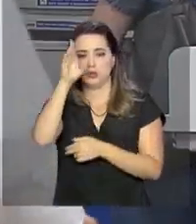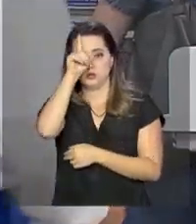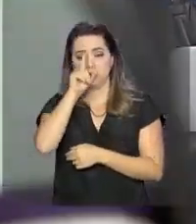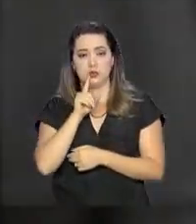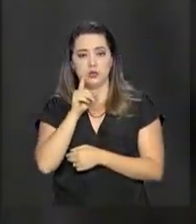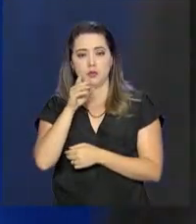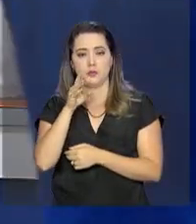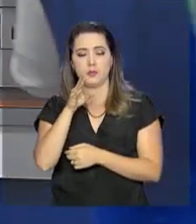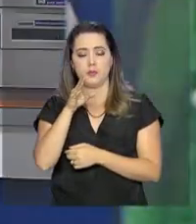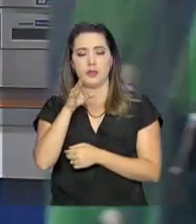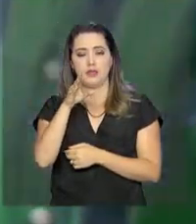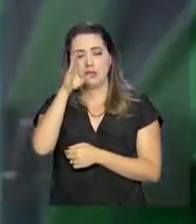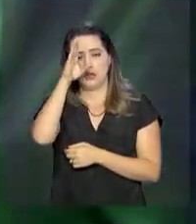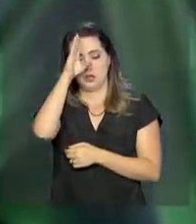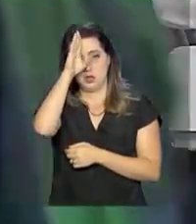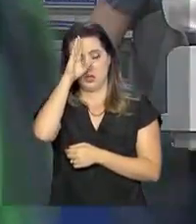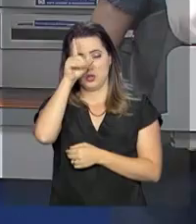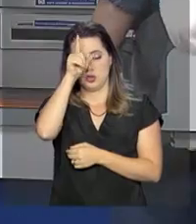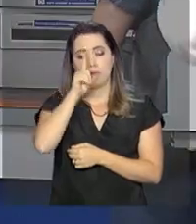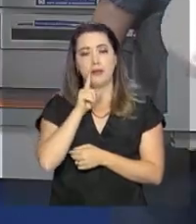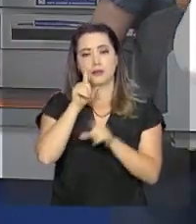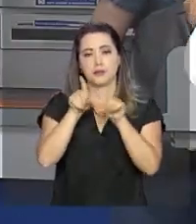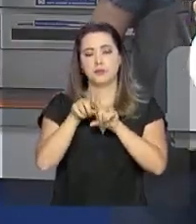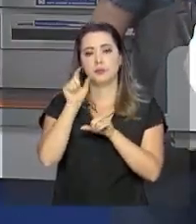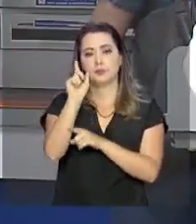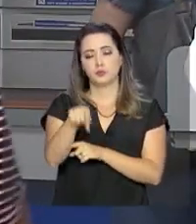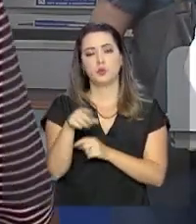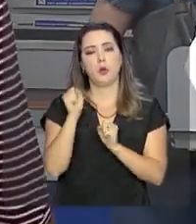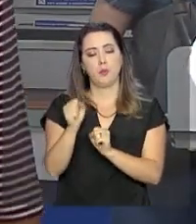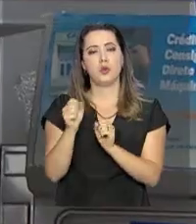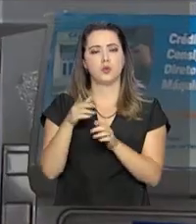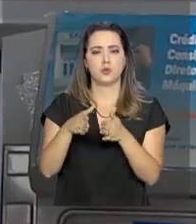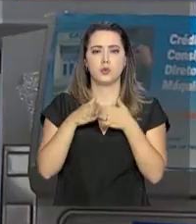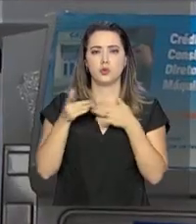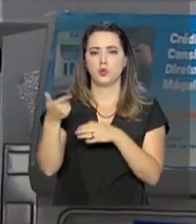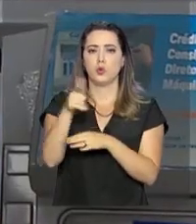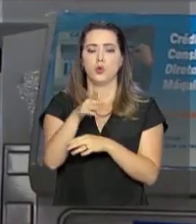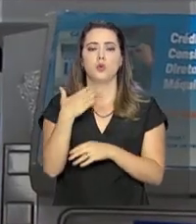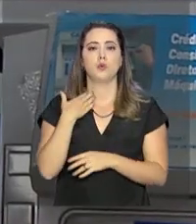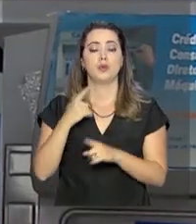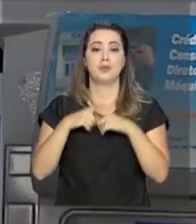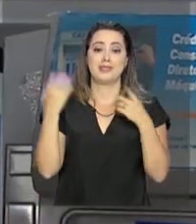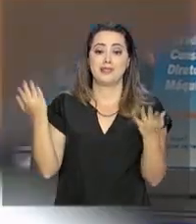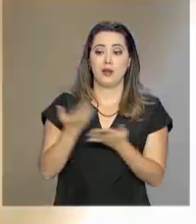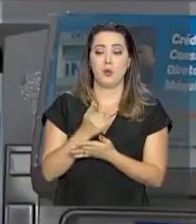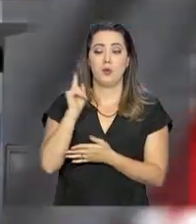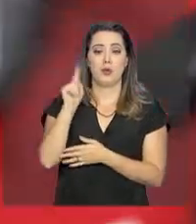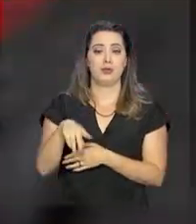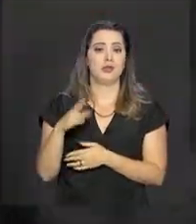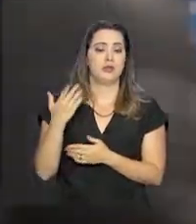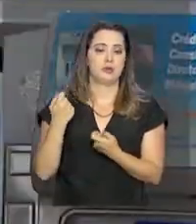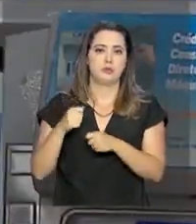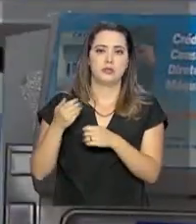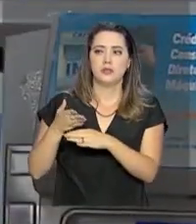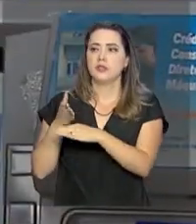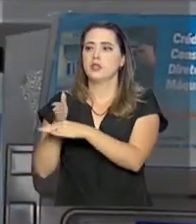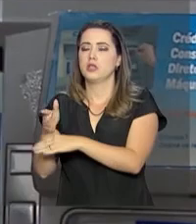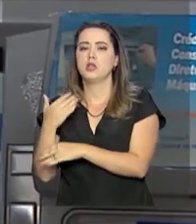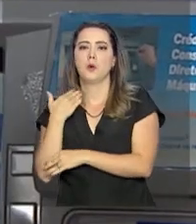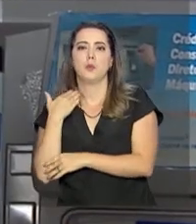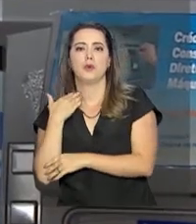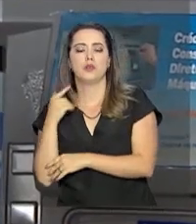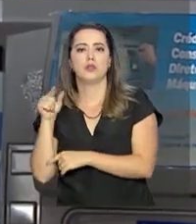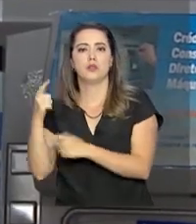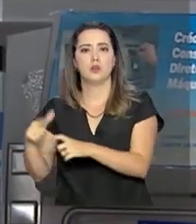pode pedir para receber o dinheiro em outro banco de sua preferência mas até agora para fazer isso era preciso ir até a